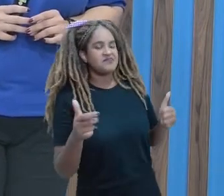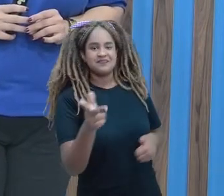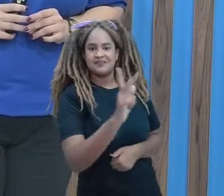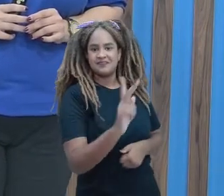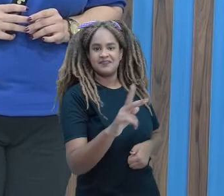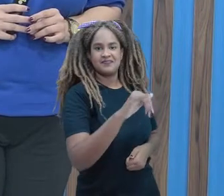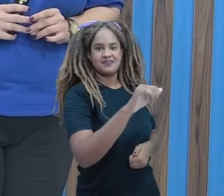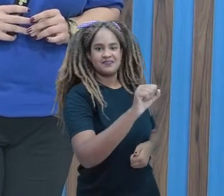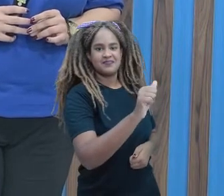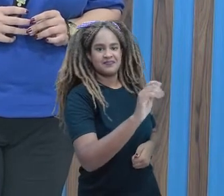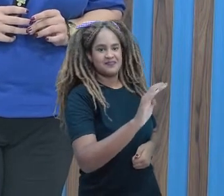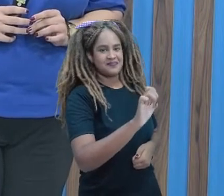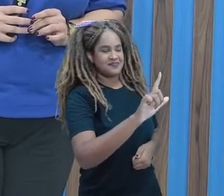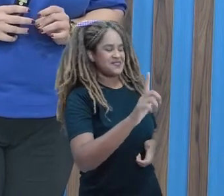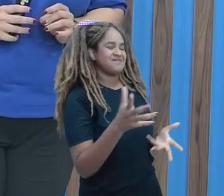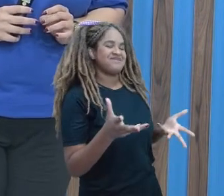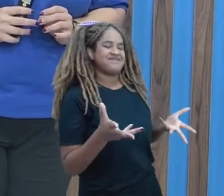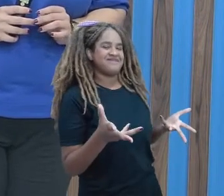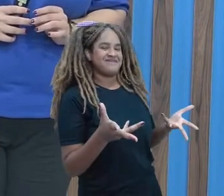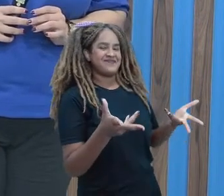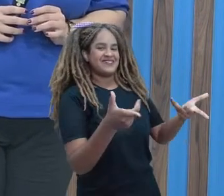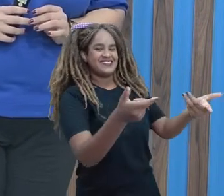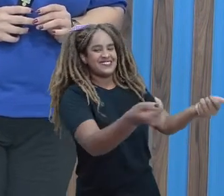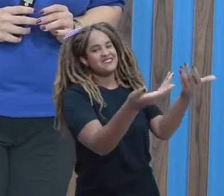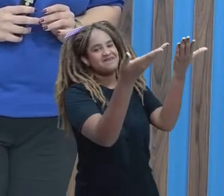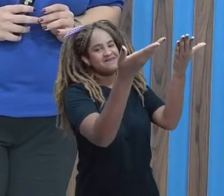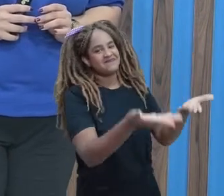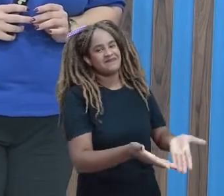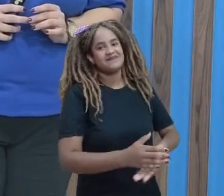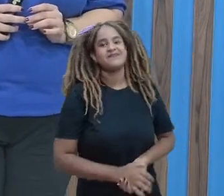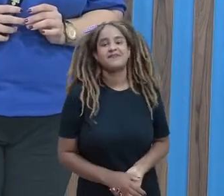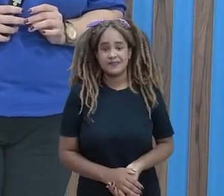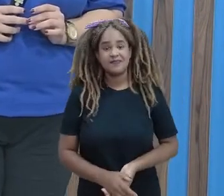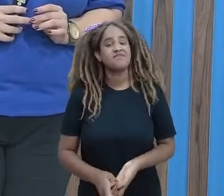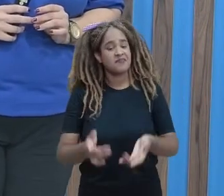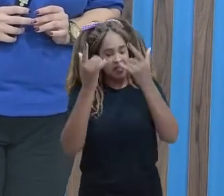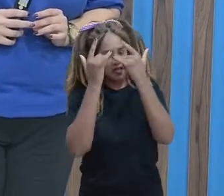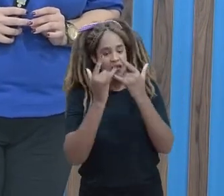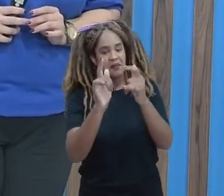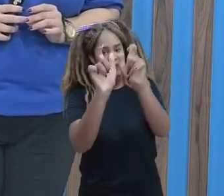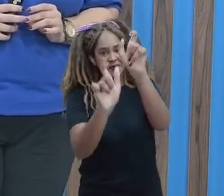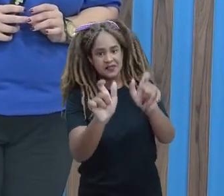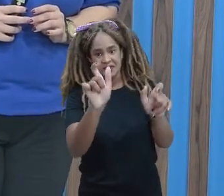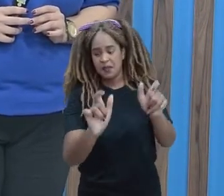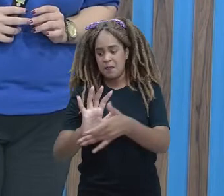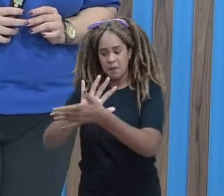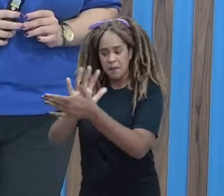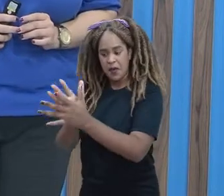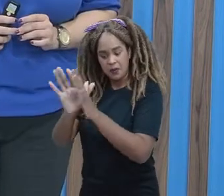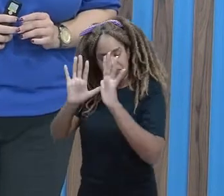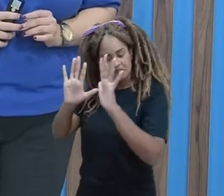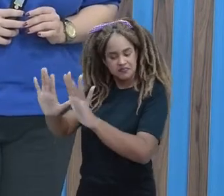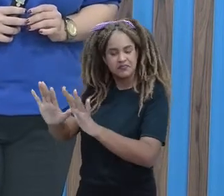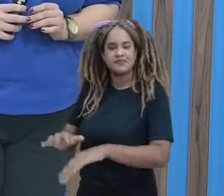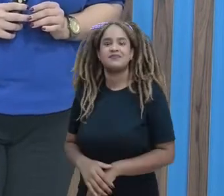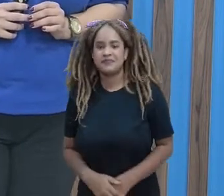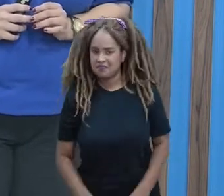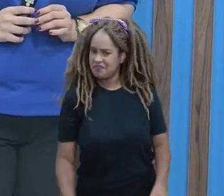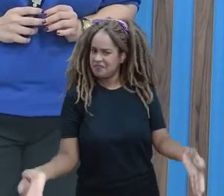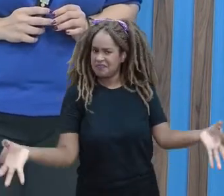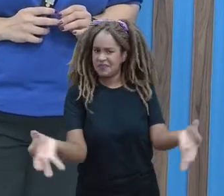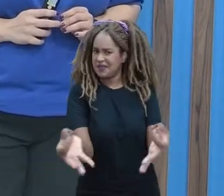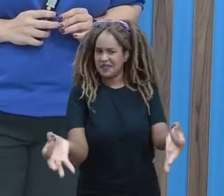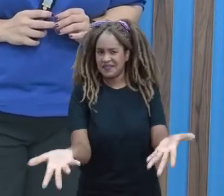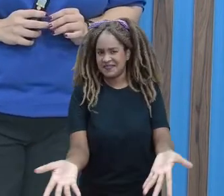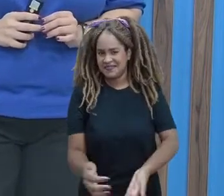né? Maravilhosa, não é, gente? Pois é. Atração pelas pessoas e repulsão pelo preconceito. Perfeito, não